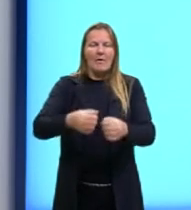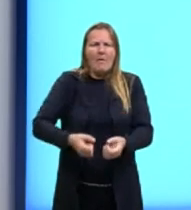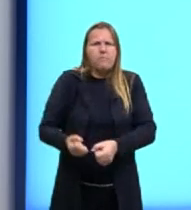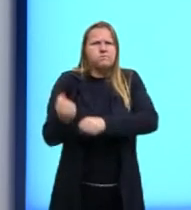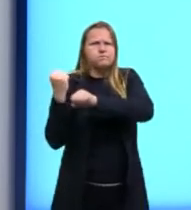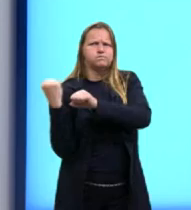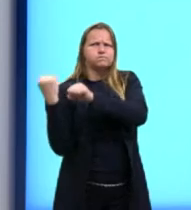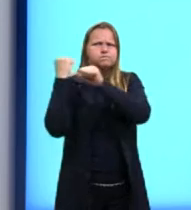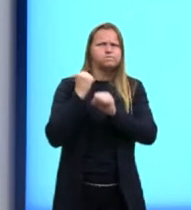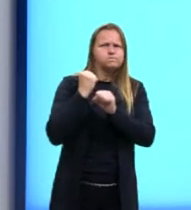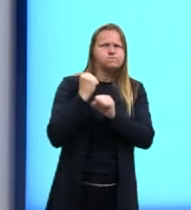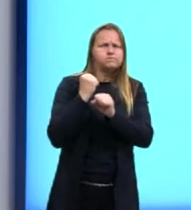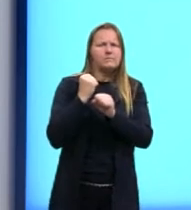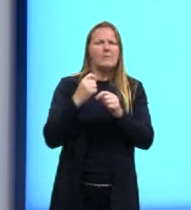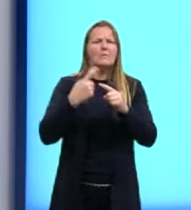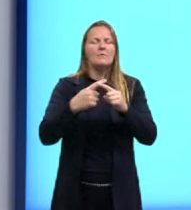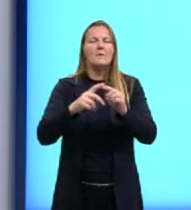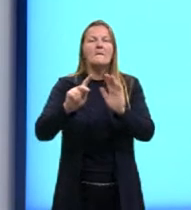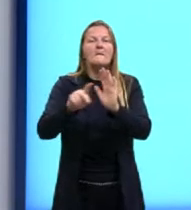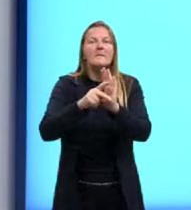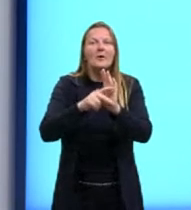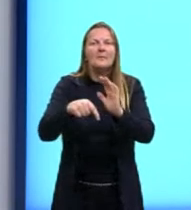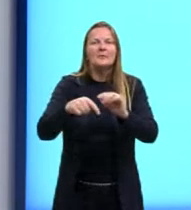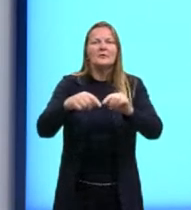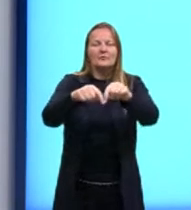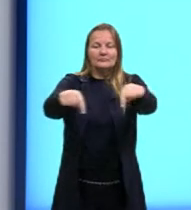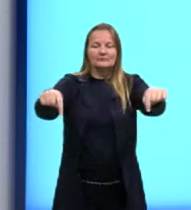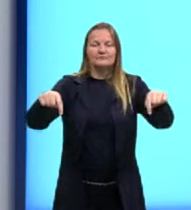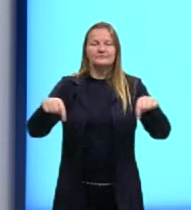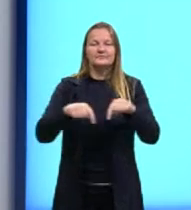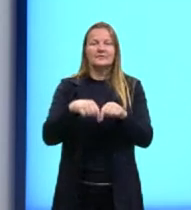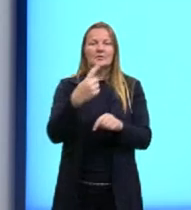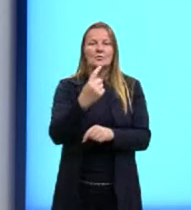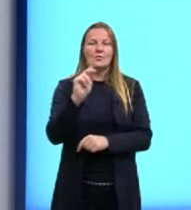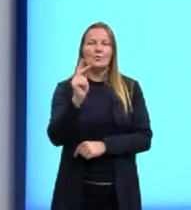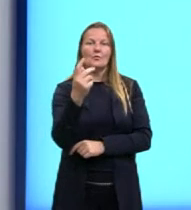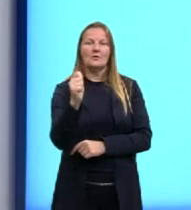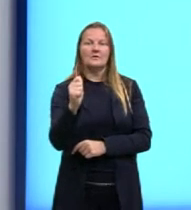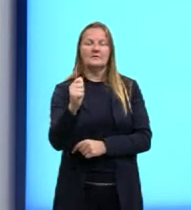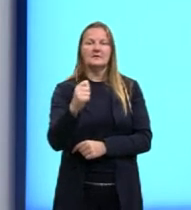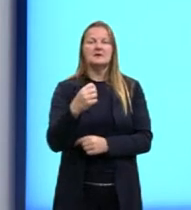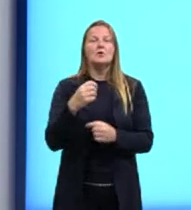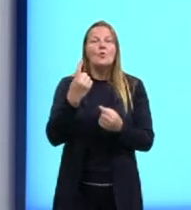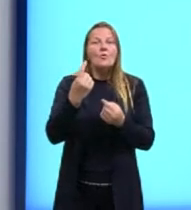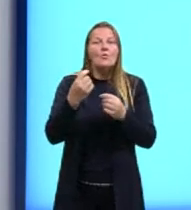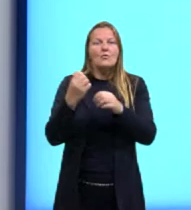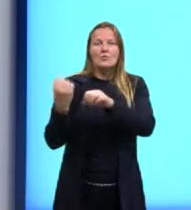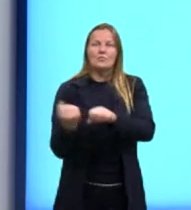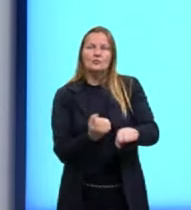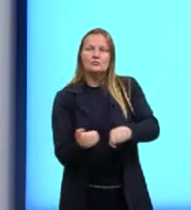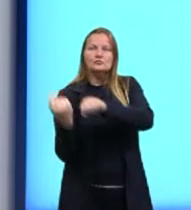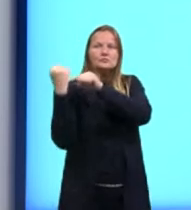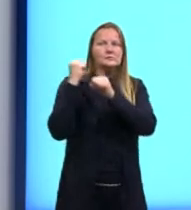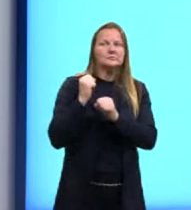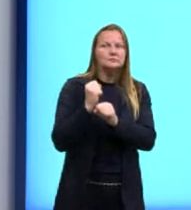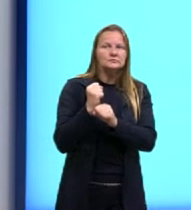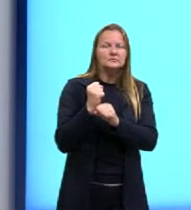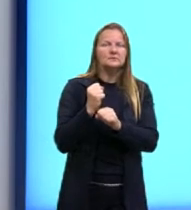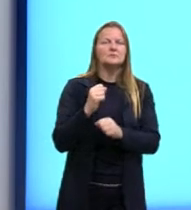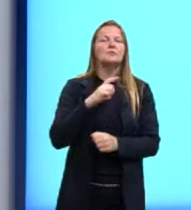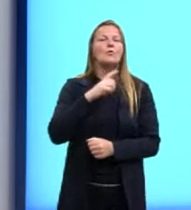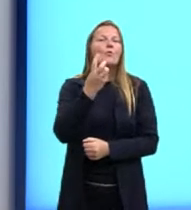ele sabe que a saca de café tem 60 kg mas tem dúvidas em determinar o valor